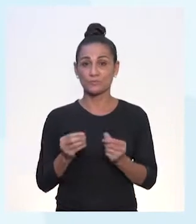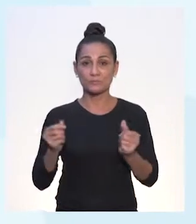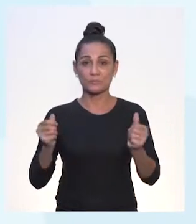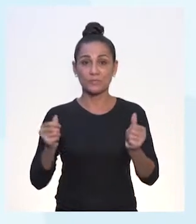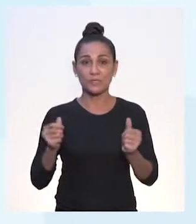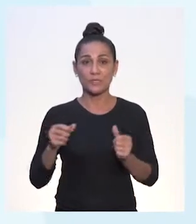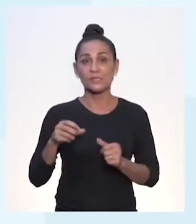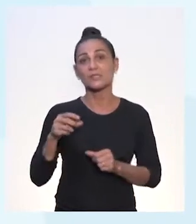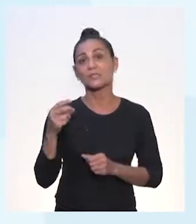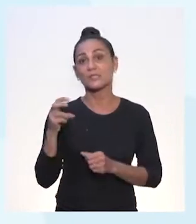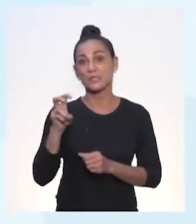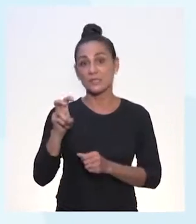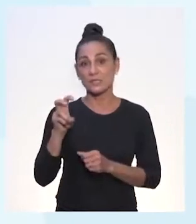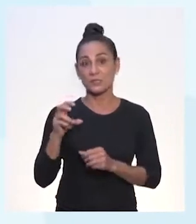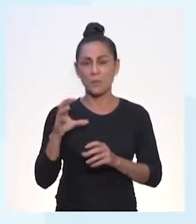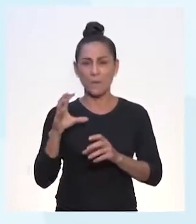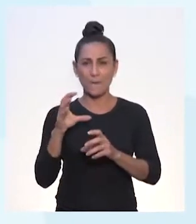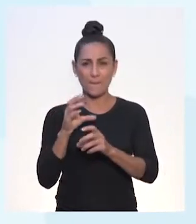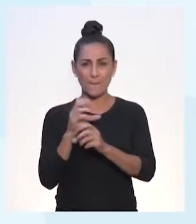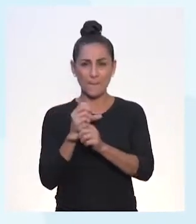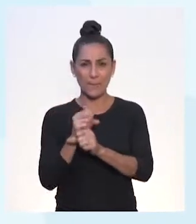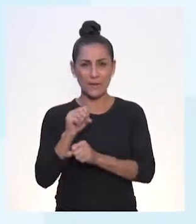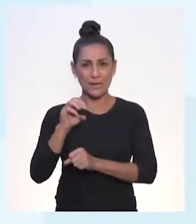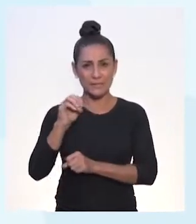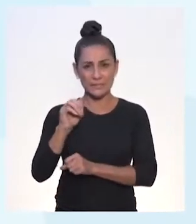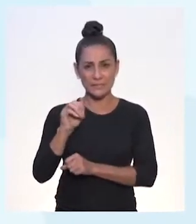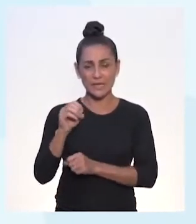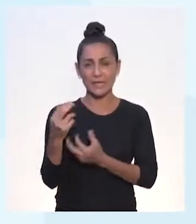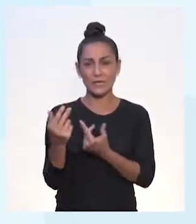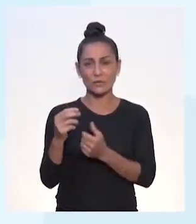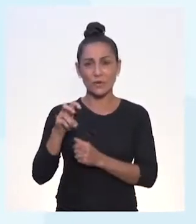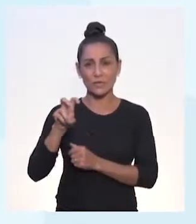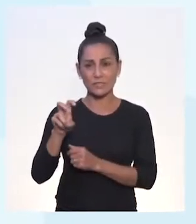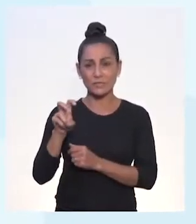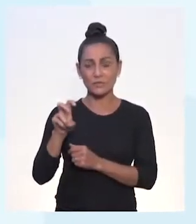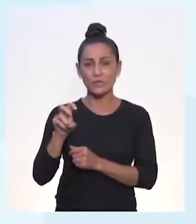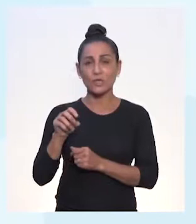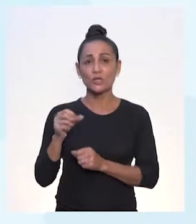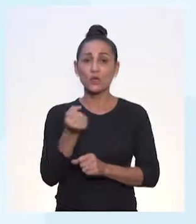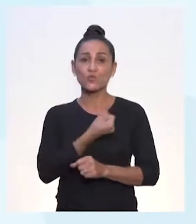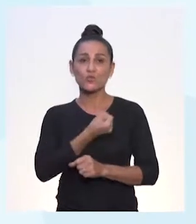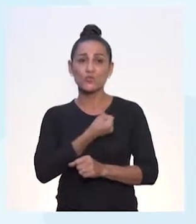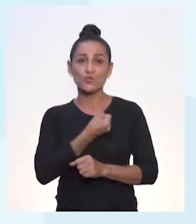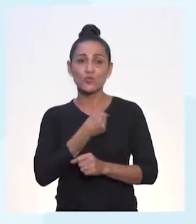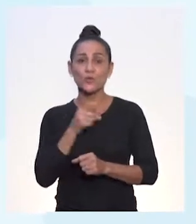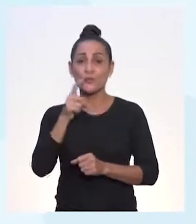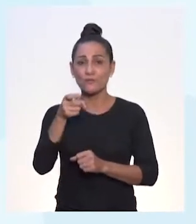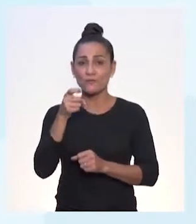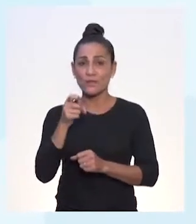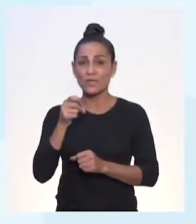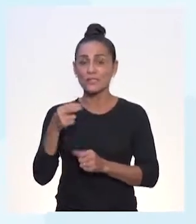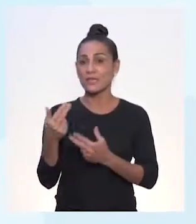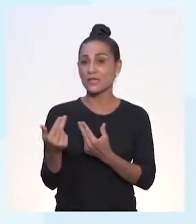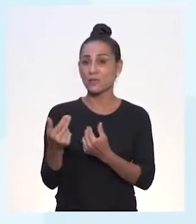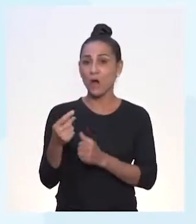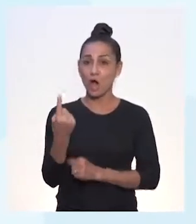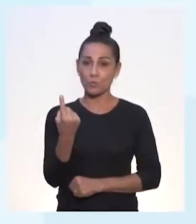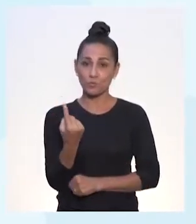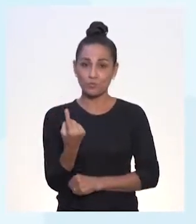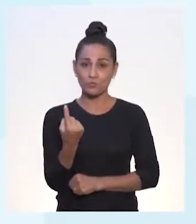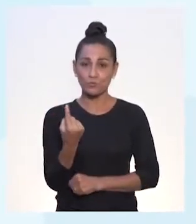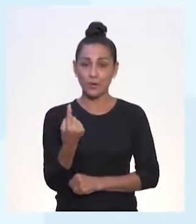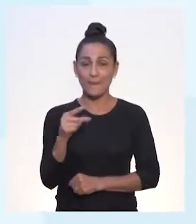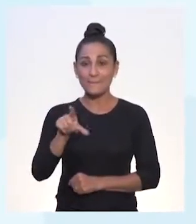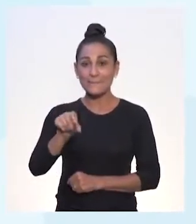dá 5. Aí aquela resoluçãozinha básica, que número vezes o 5 daria o próprio 5, eu encontro 1.